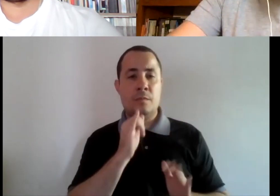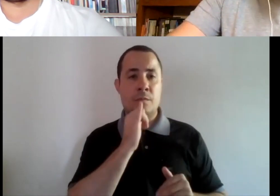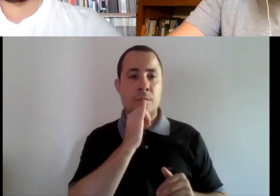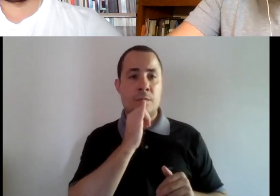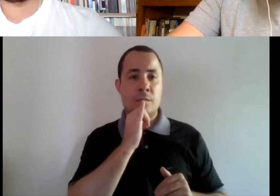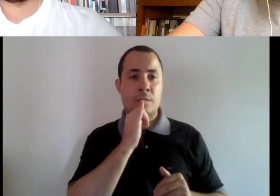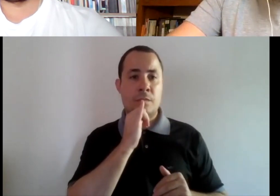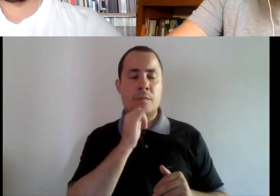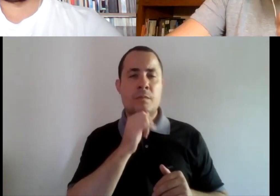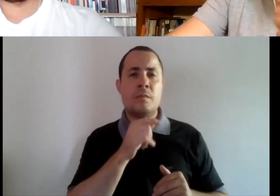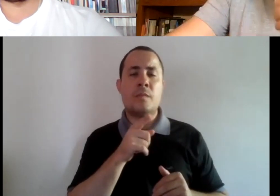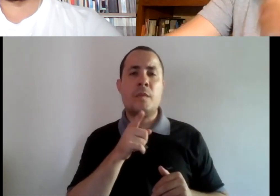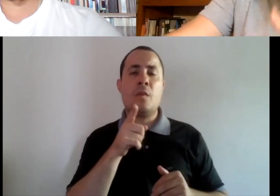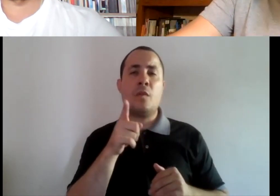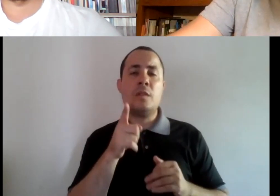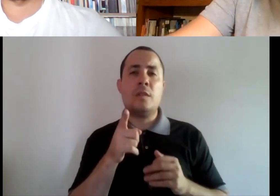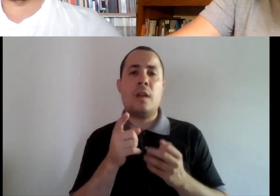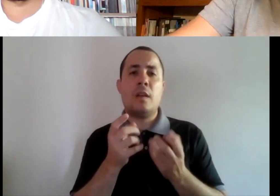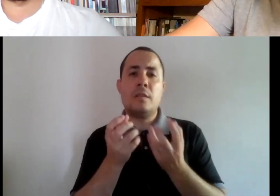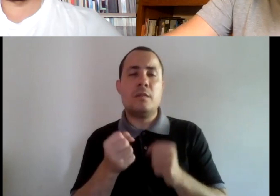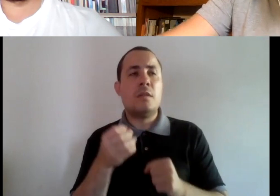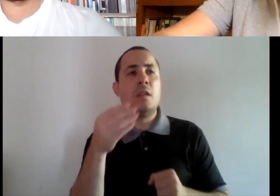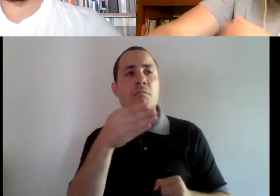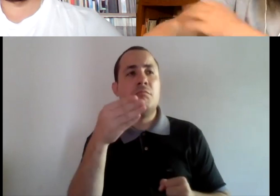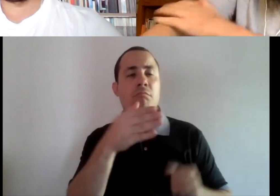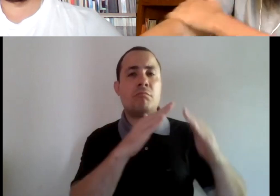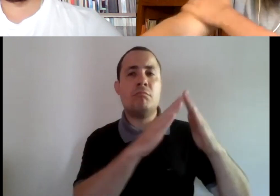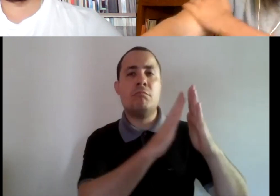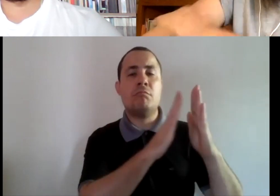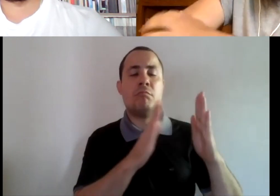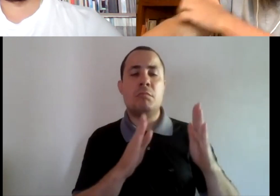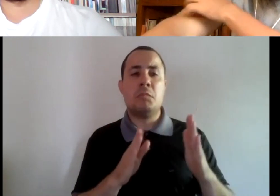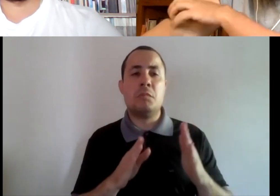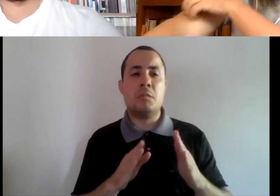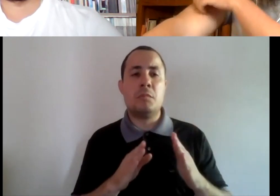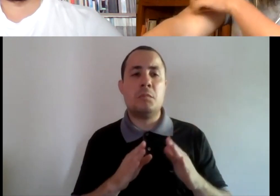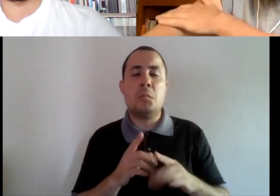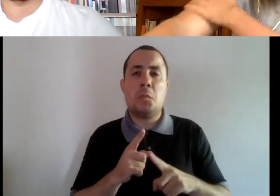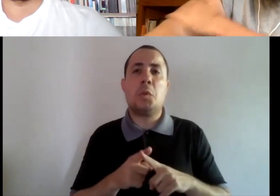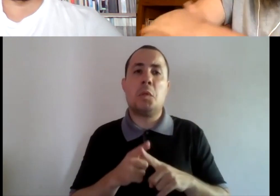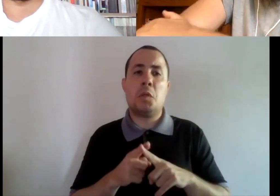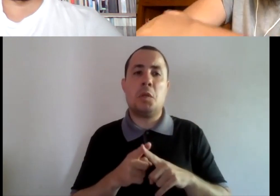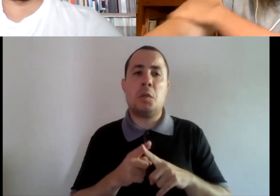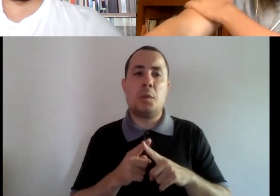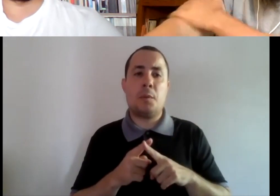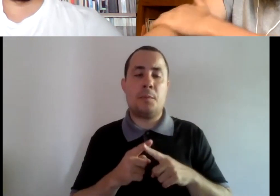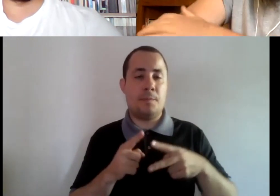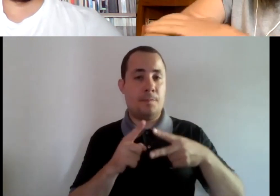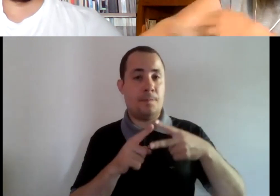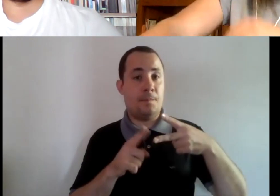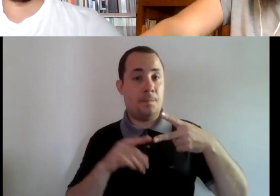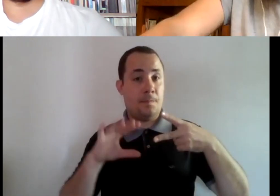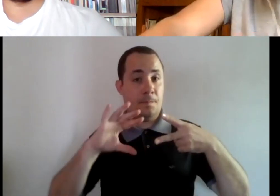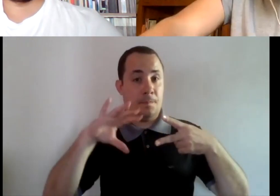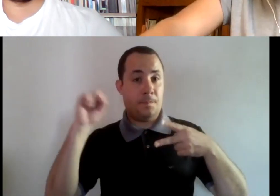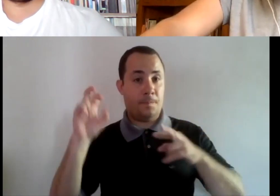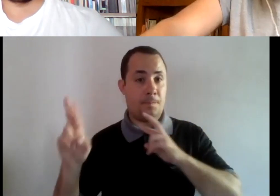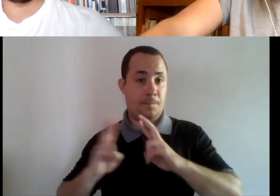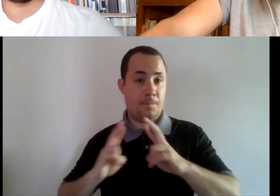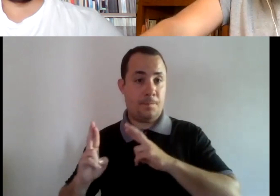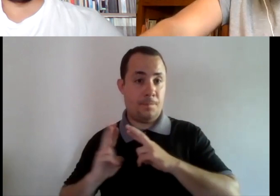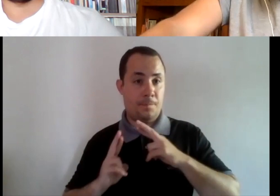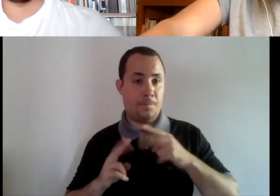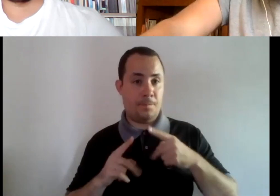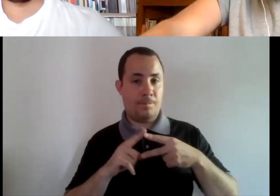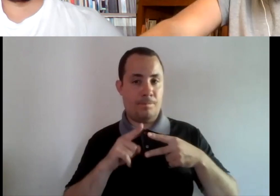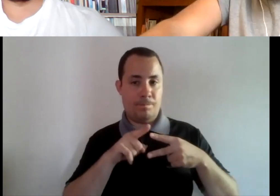frequentar mais, né, as bibliotecas, né, eu anotei 2 aqui que são os maiores, né, que nos interessam,